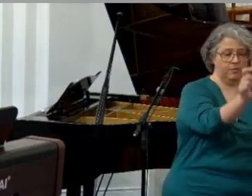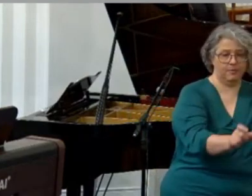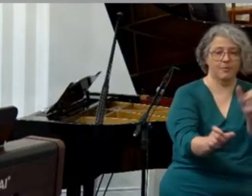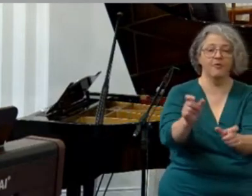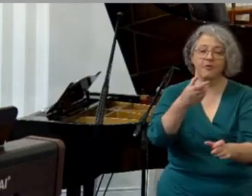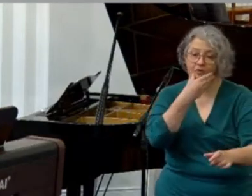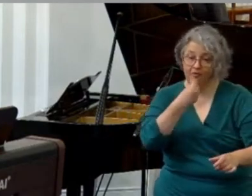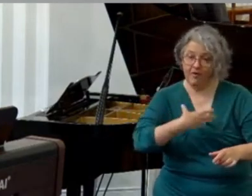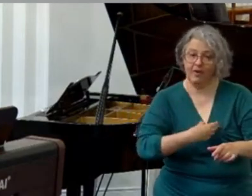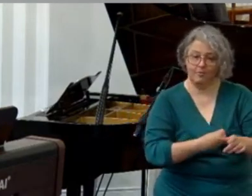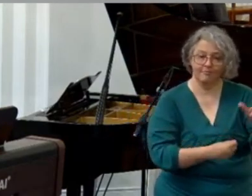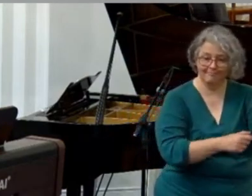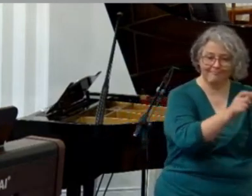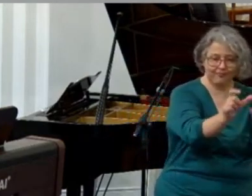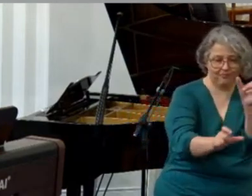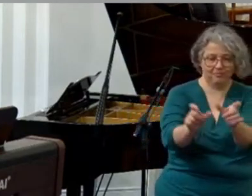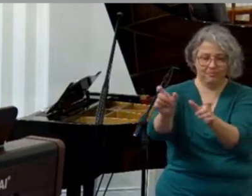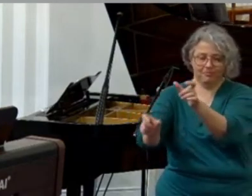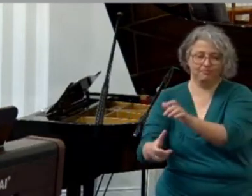filhos.